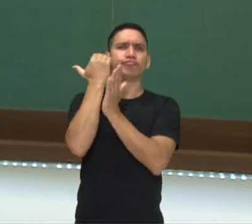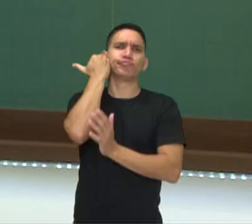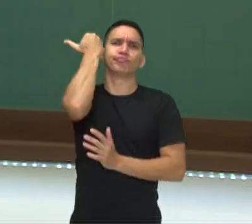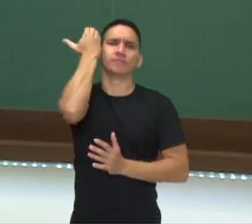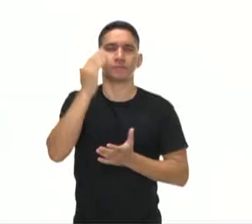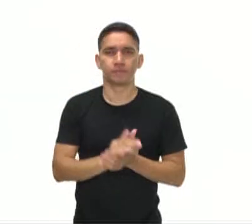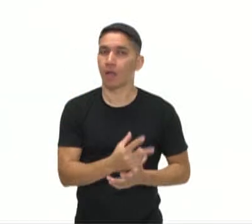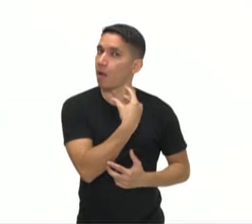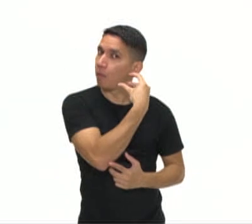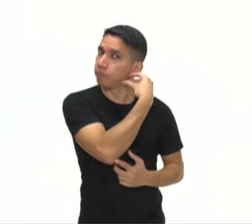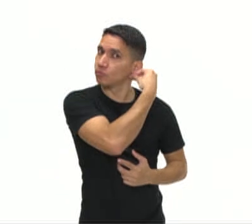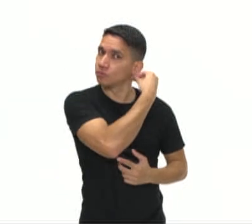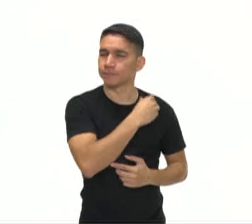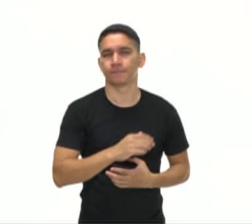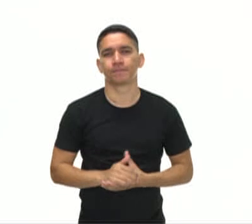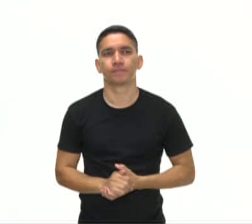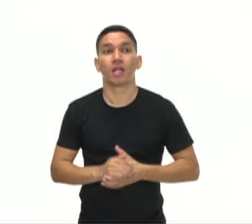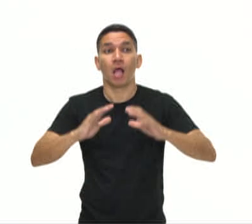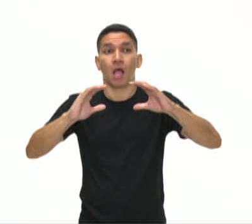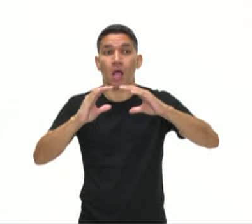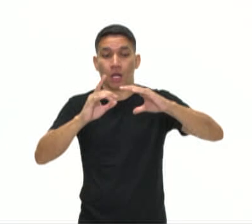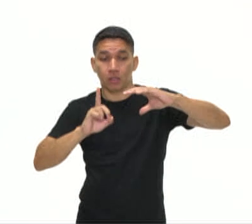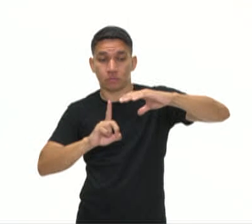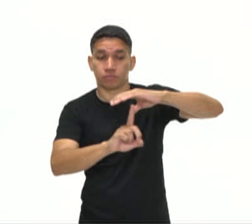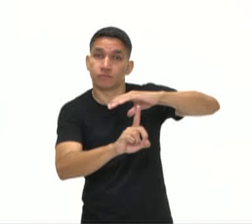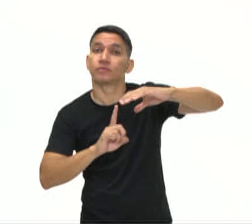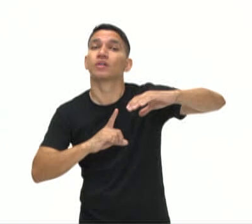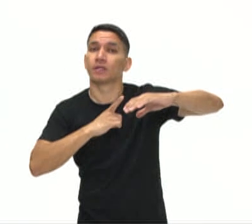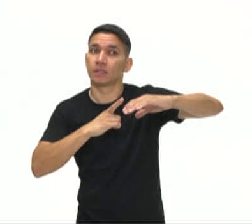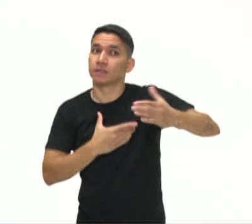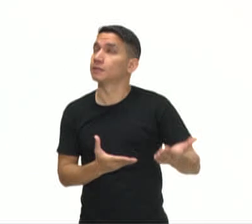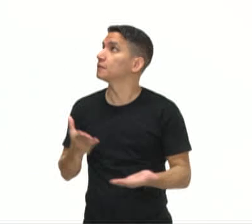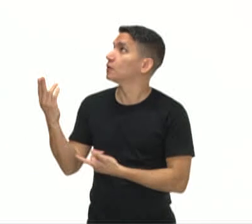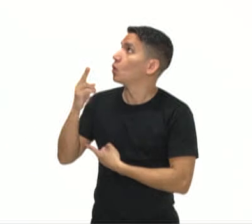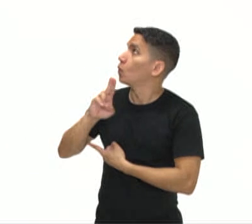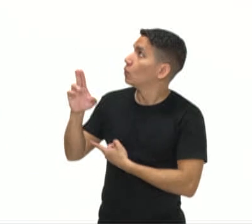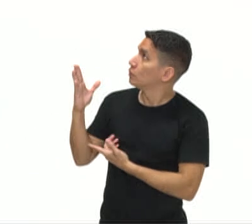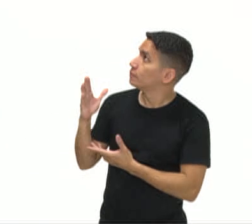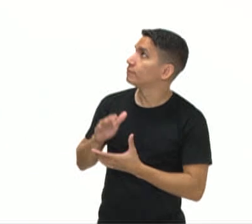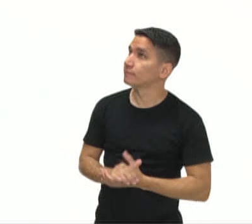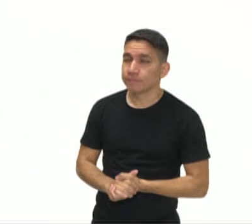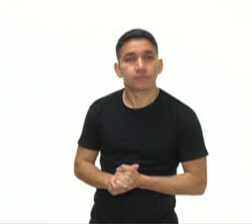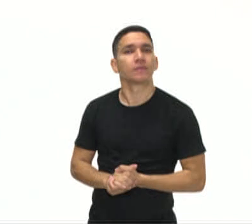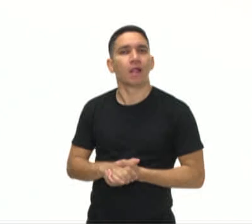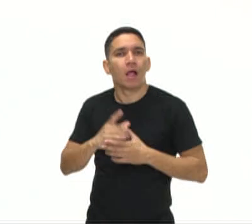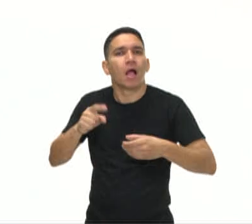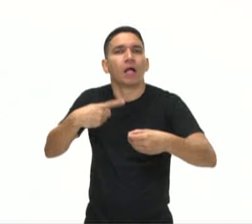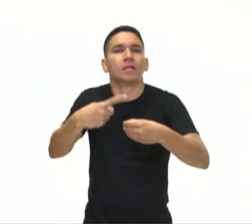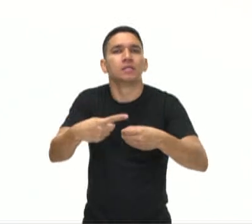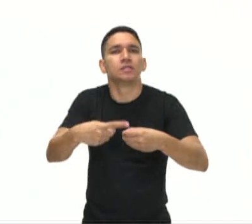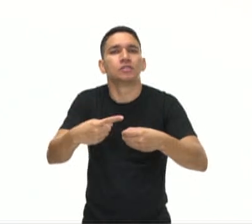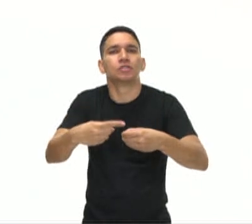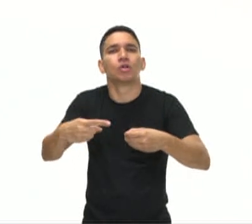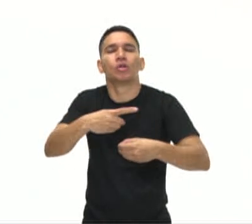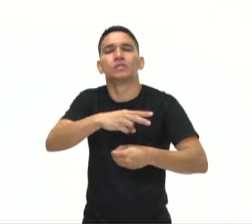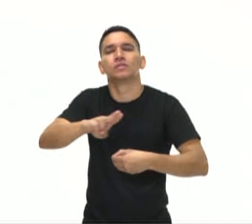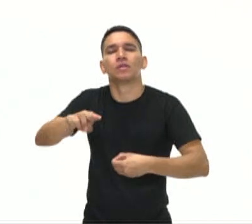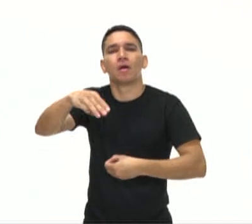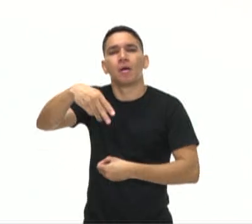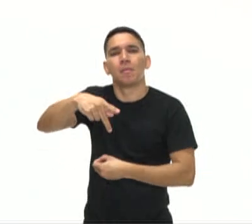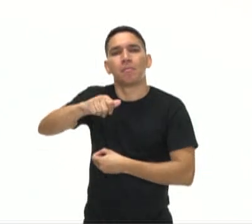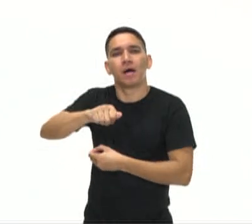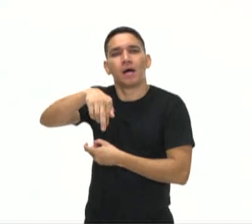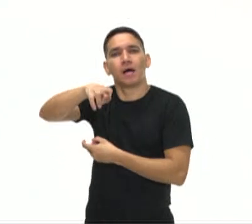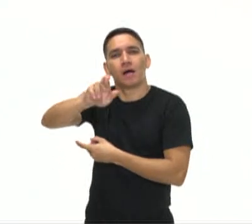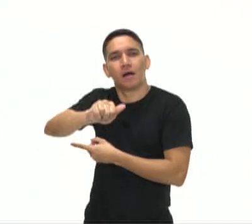Nesse local existe a caverna que tem esse mesmo nome, a caverna Camacuaca, que está no município de Paranatinga,